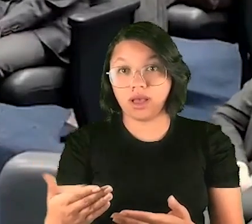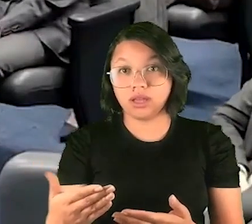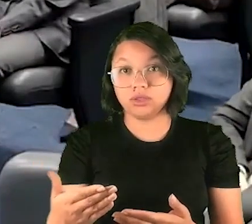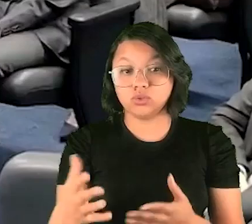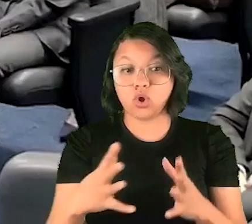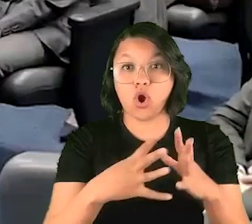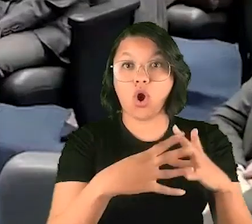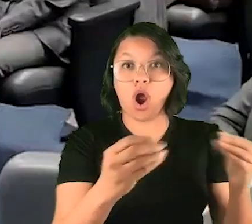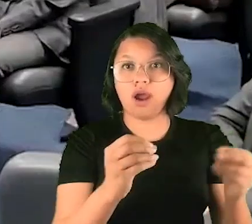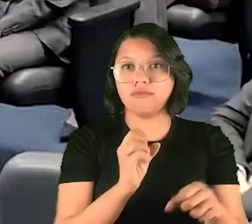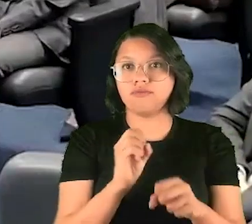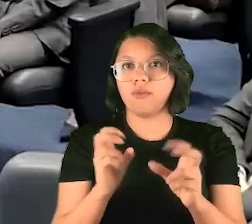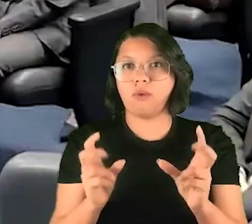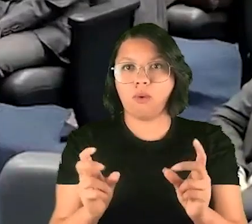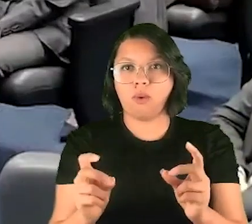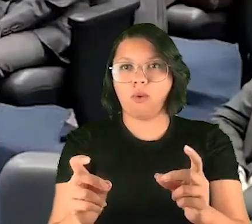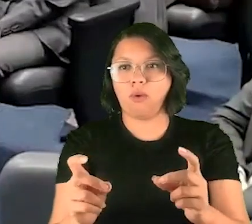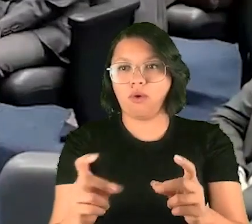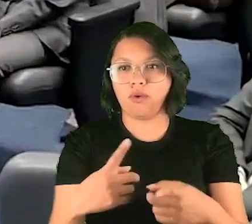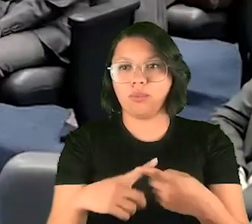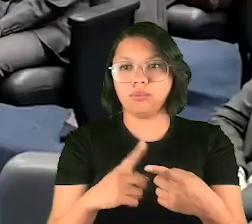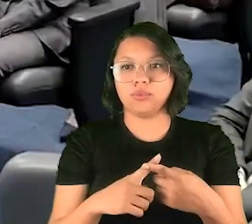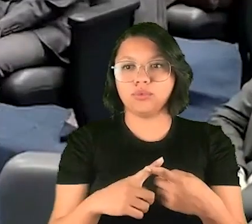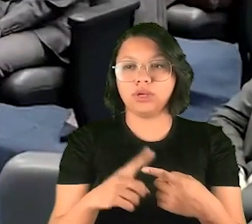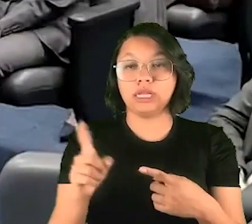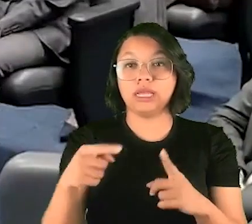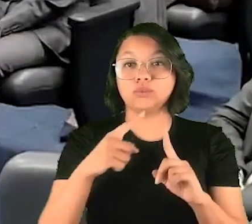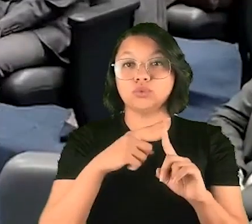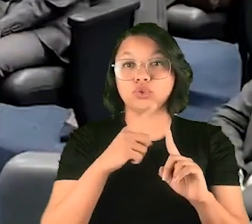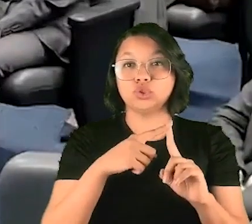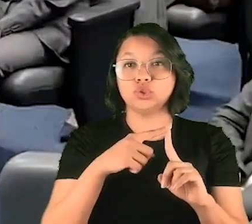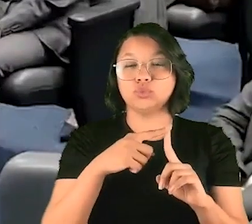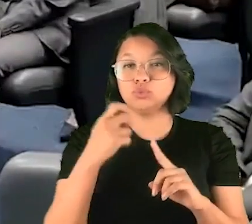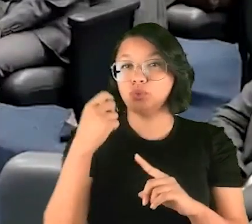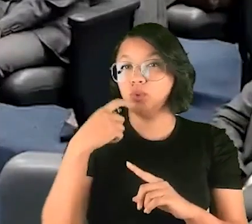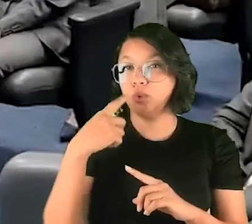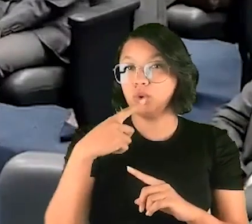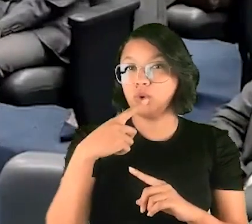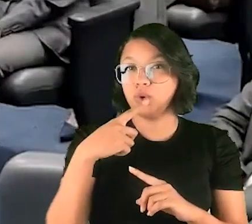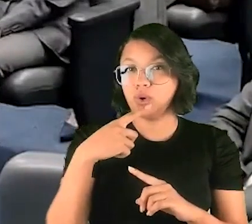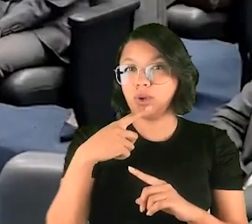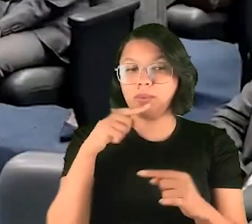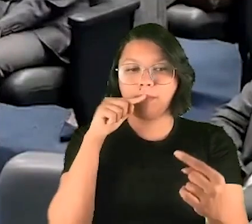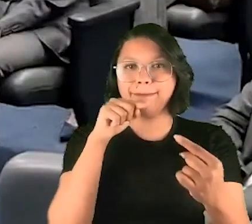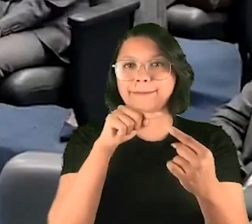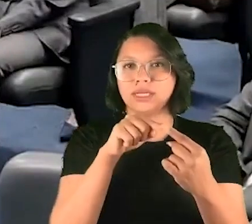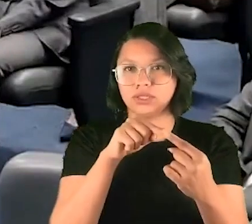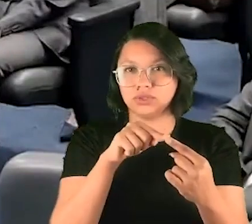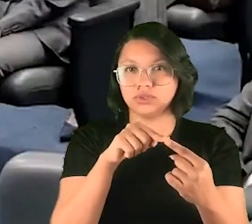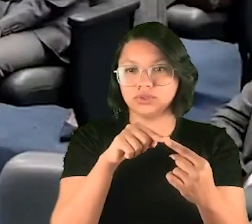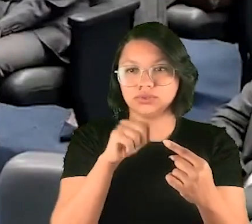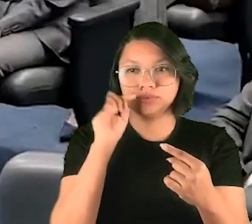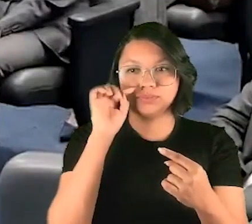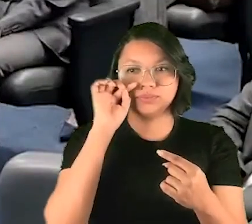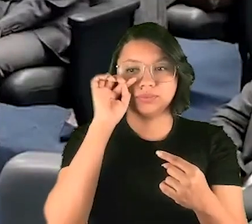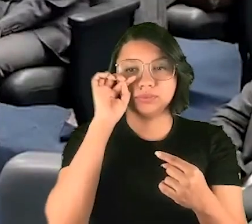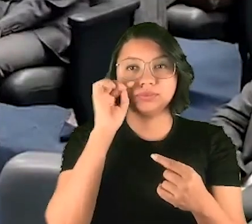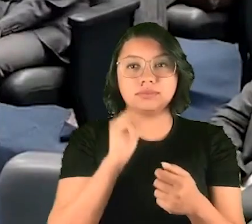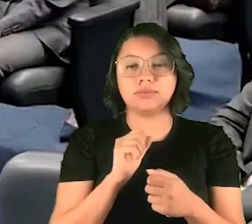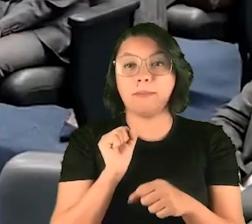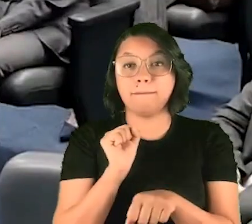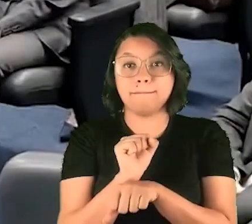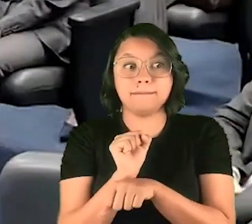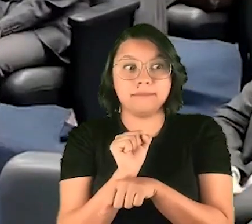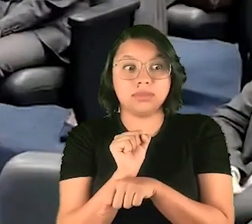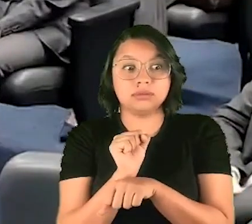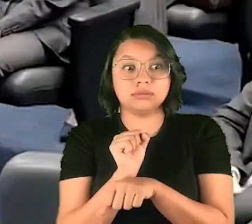respectiva norte-americana. Esse remédio curava o câncer, porque ele é um tipo de medicamento alvo, como